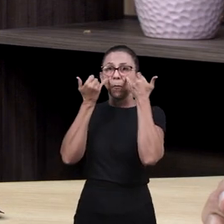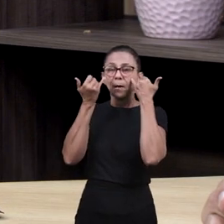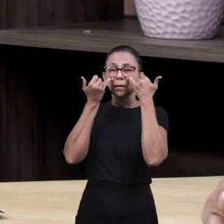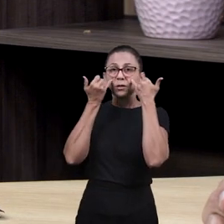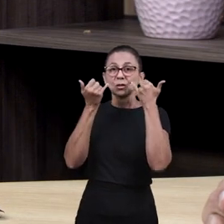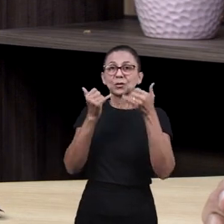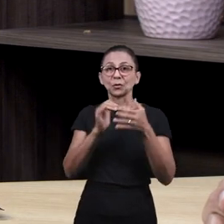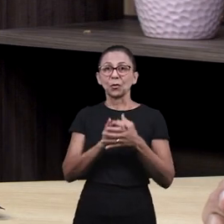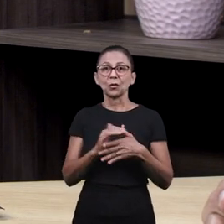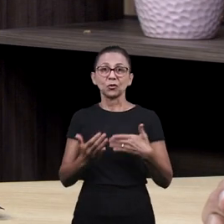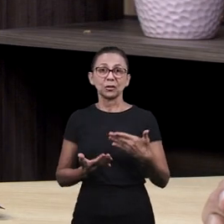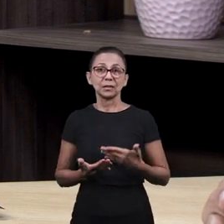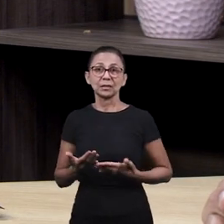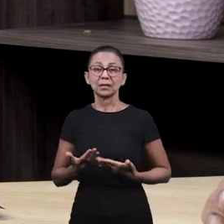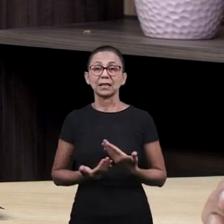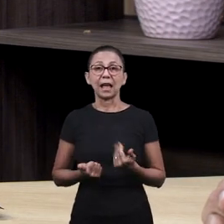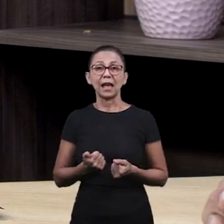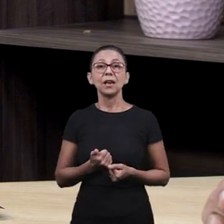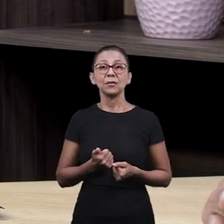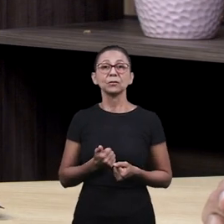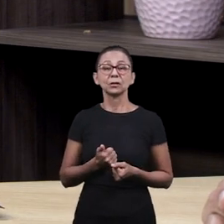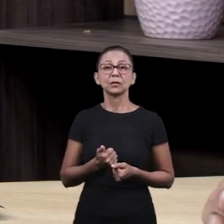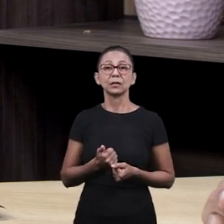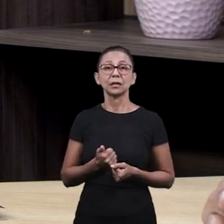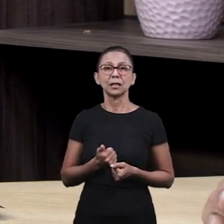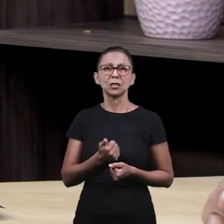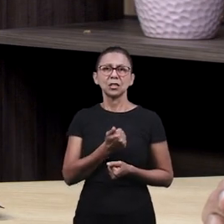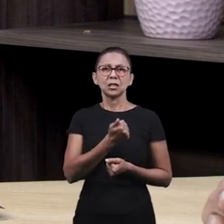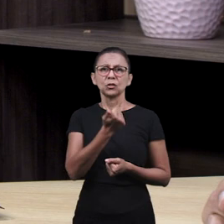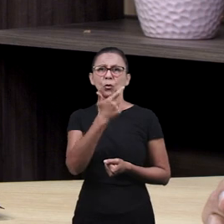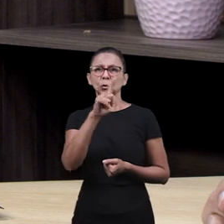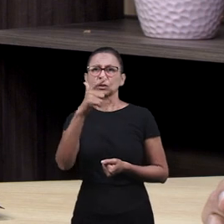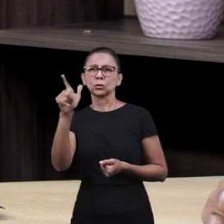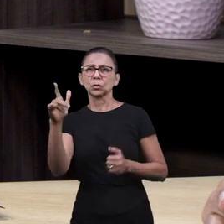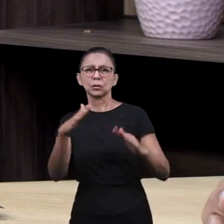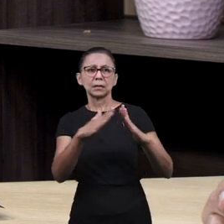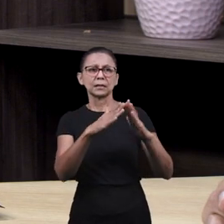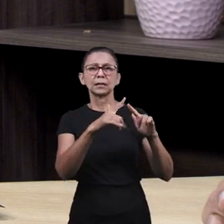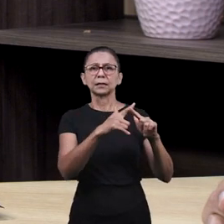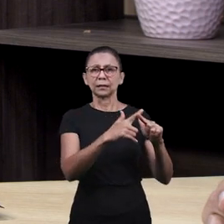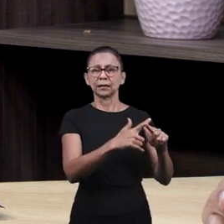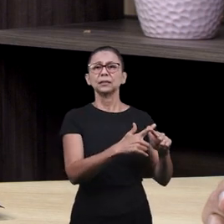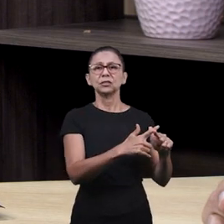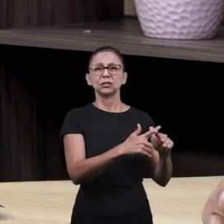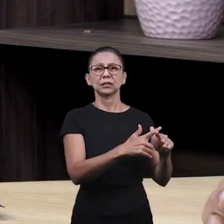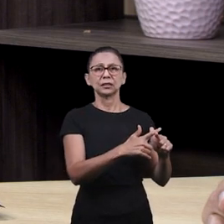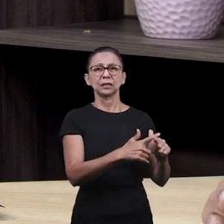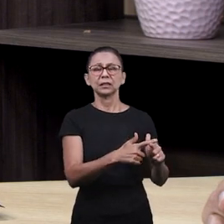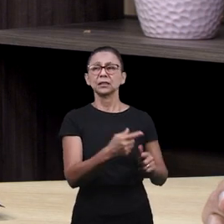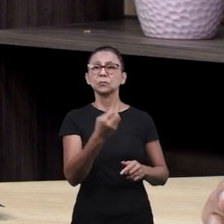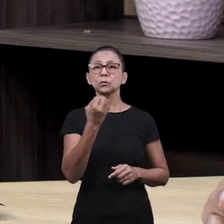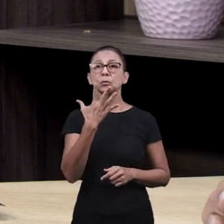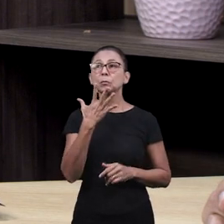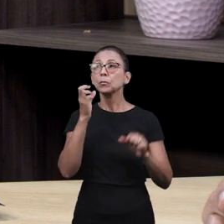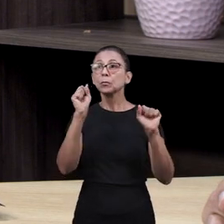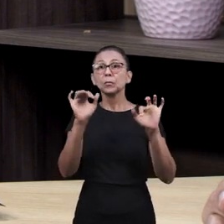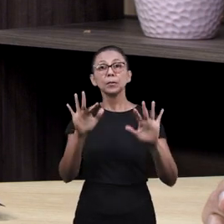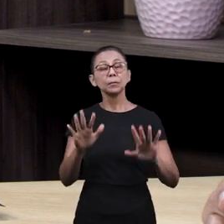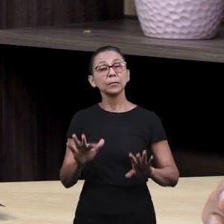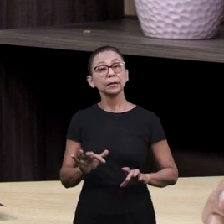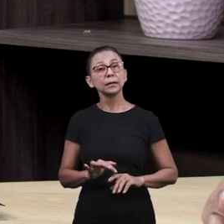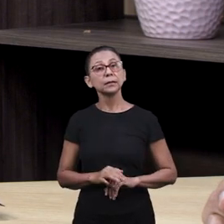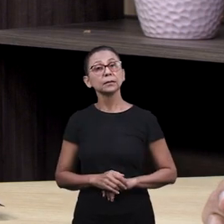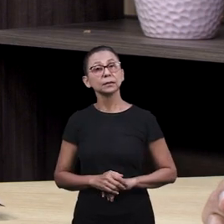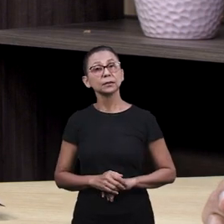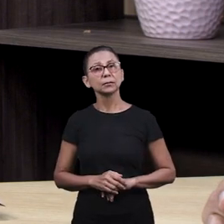mensagens de irmãos nossos, de pessoas de diversas, inclusive, denominações diferentes, falando que tem sido uma bênção e